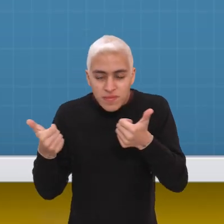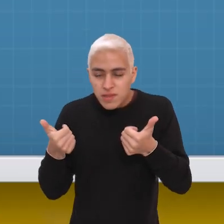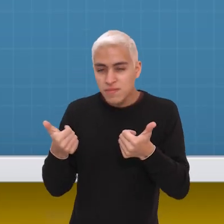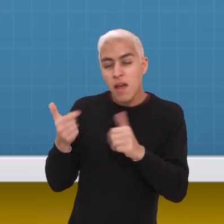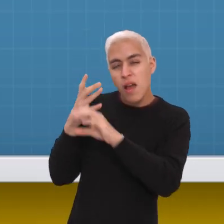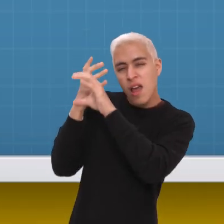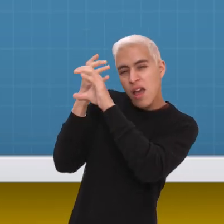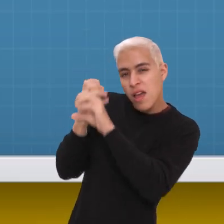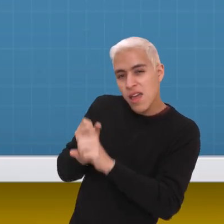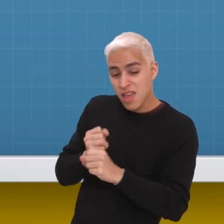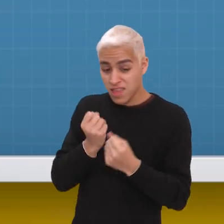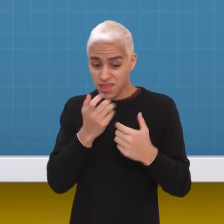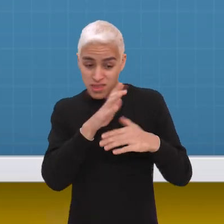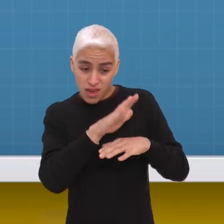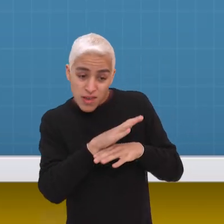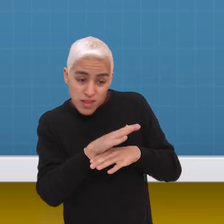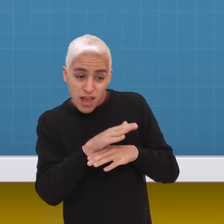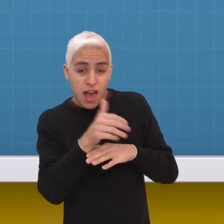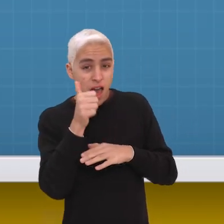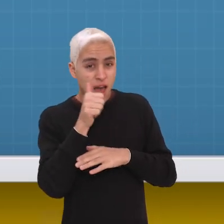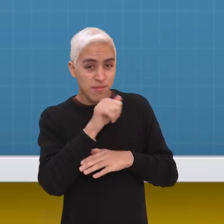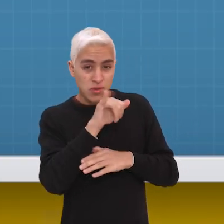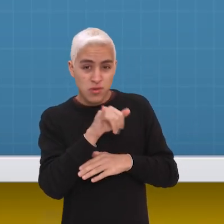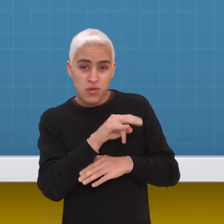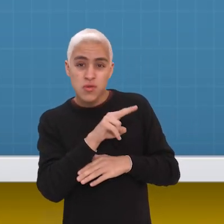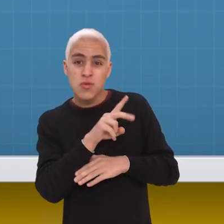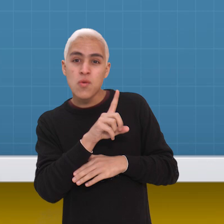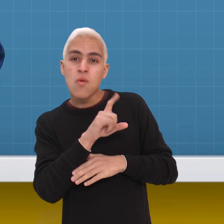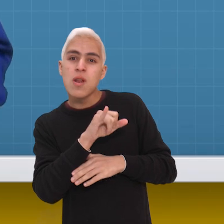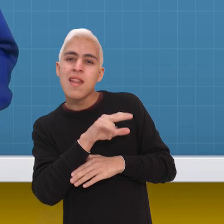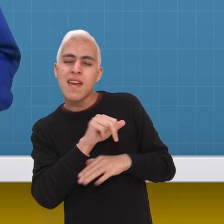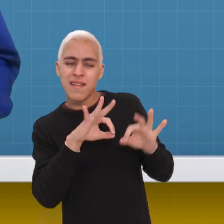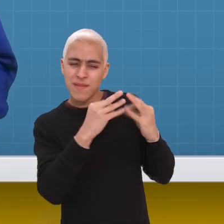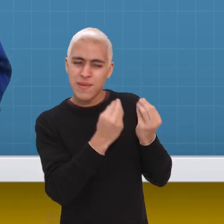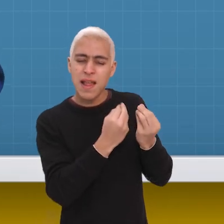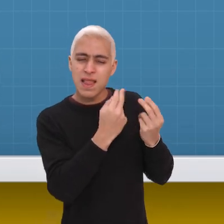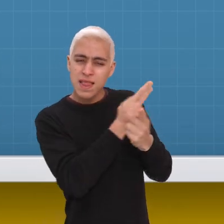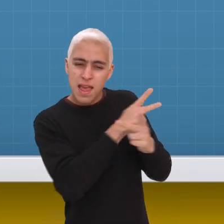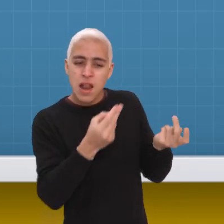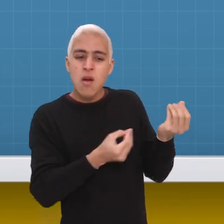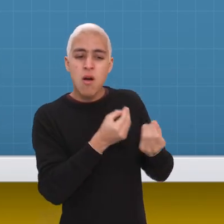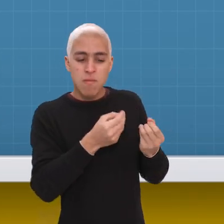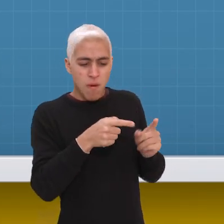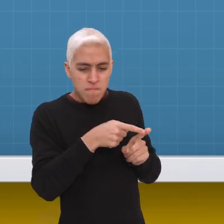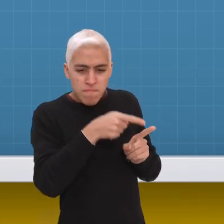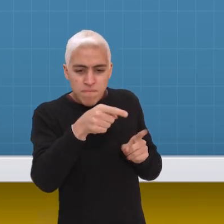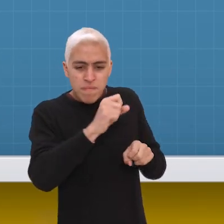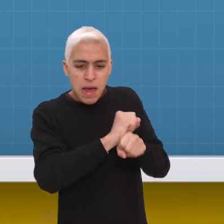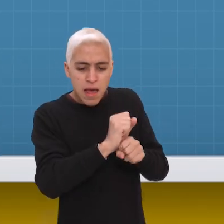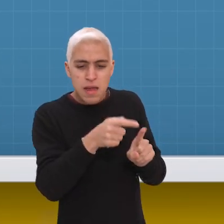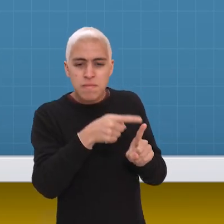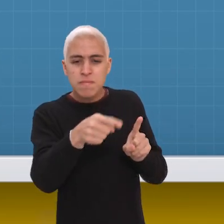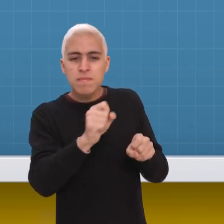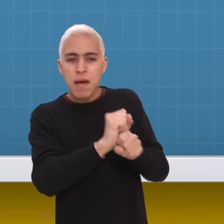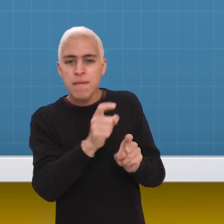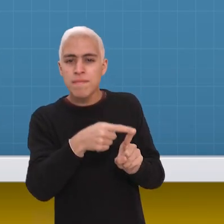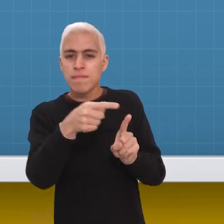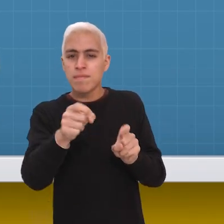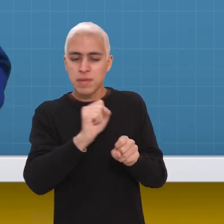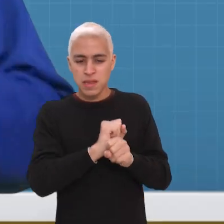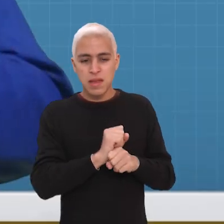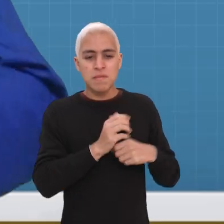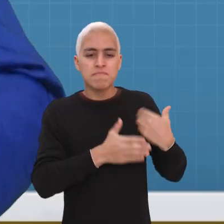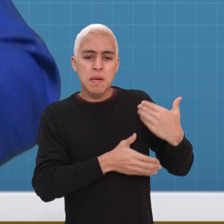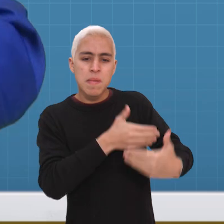Muito bem, vamos resolver e ajudar a Juliana e a família para dizer a quantos quilômetros ele deve parar a partir da sua partida,